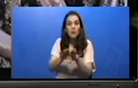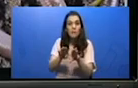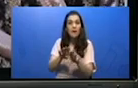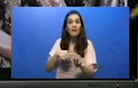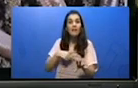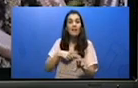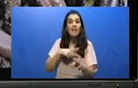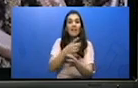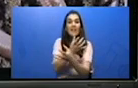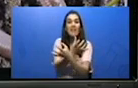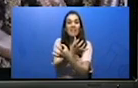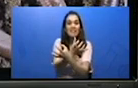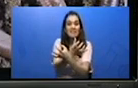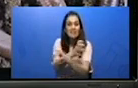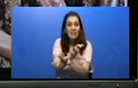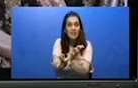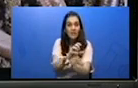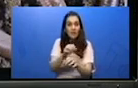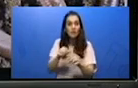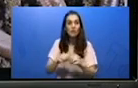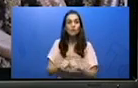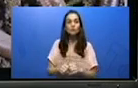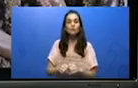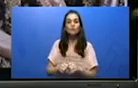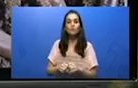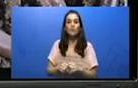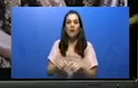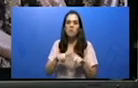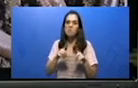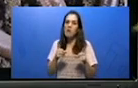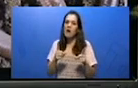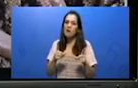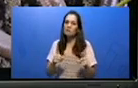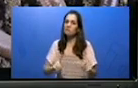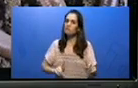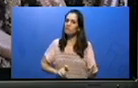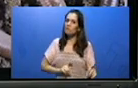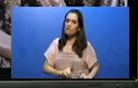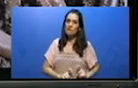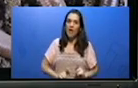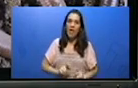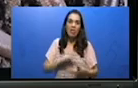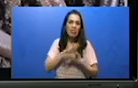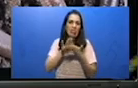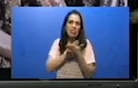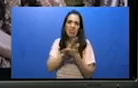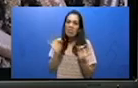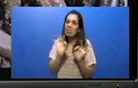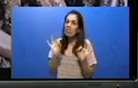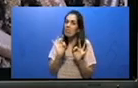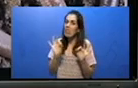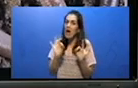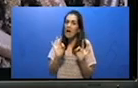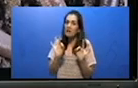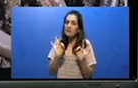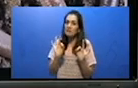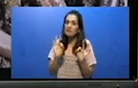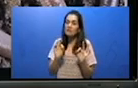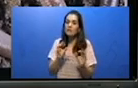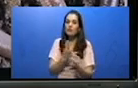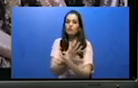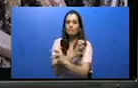esqueleto externo, exoesqueleto. Esses vermes não possuem nem esqueleto interno, nem esqueleto externo. E não